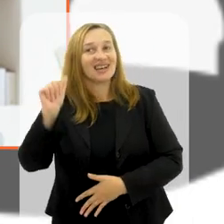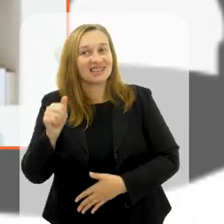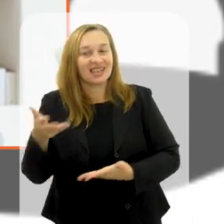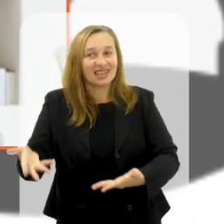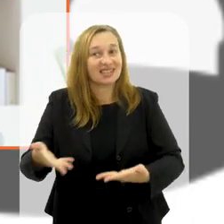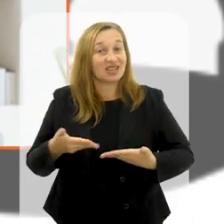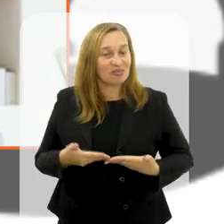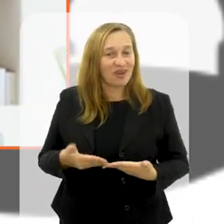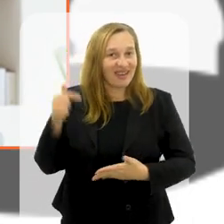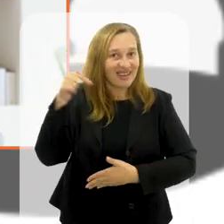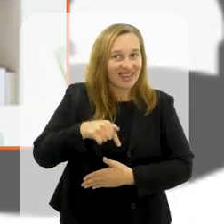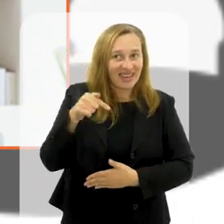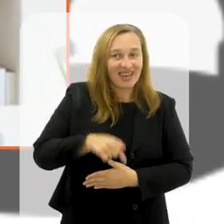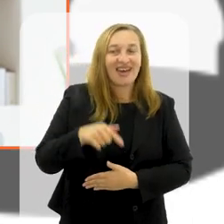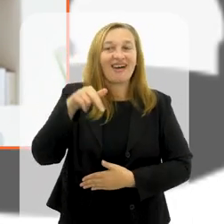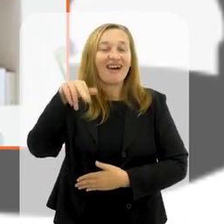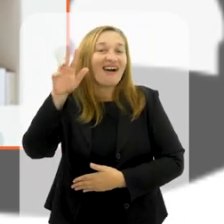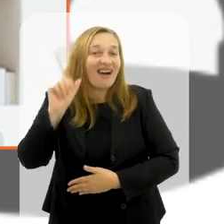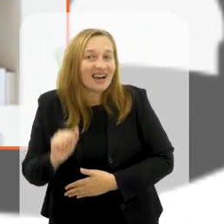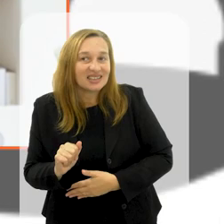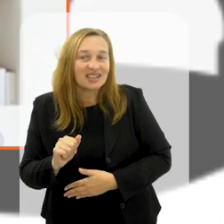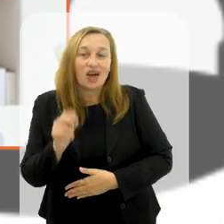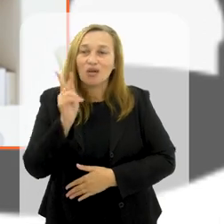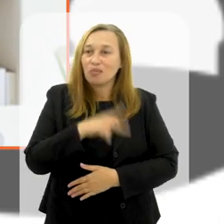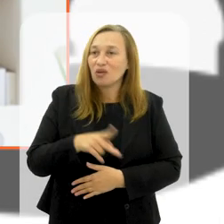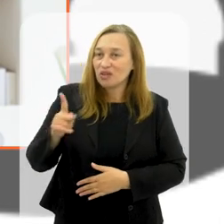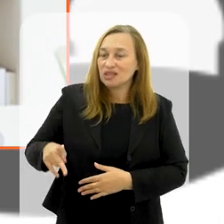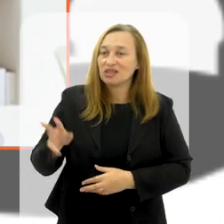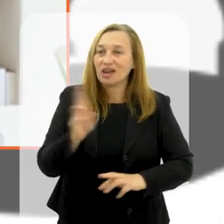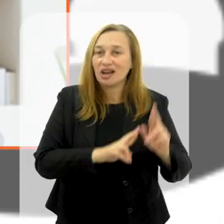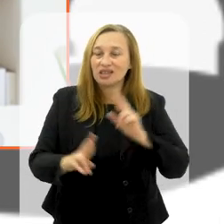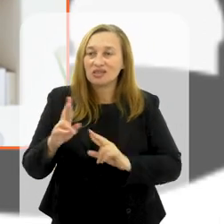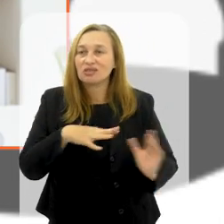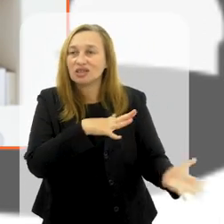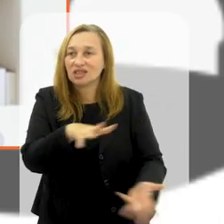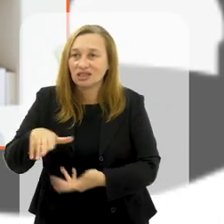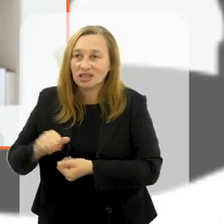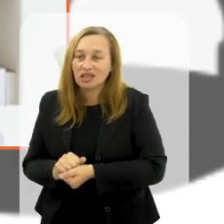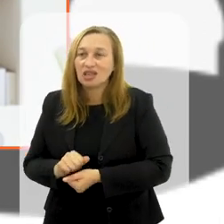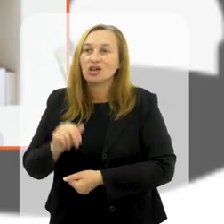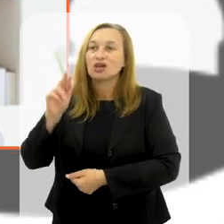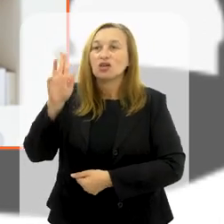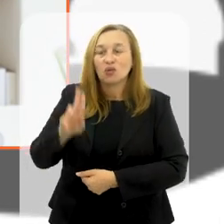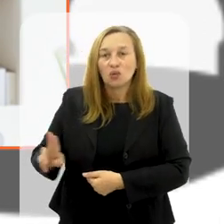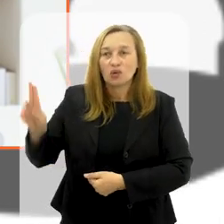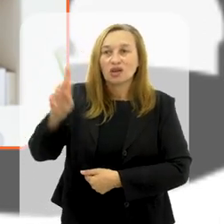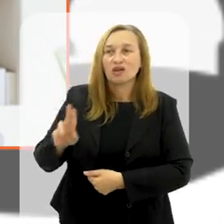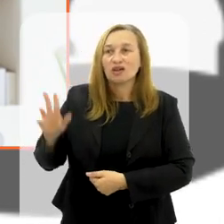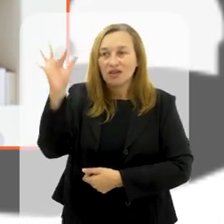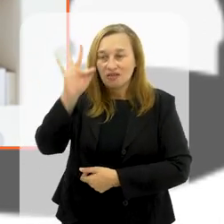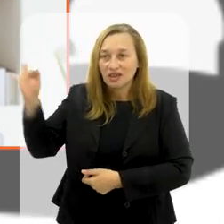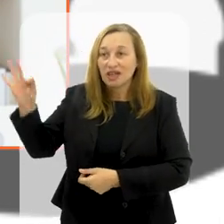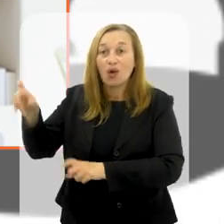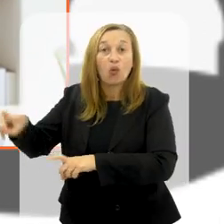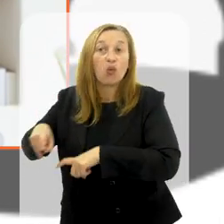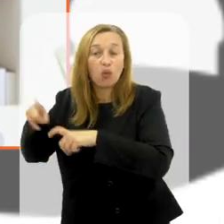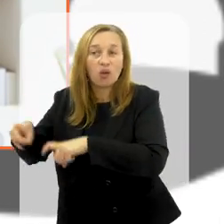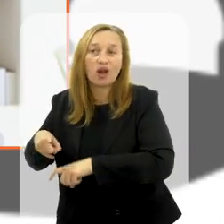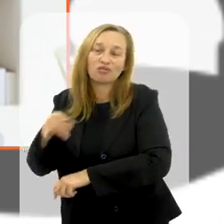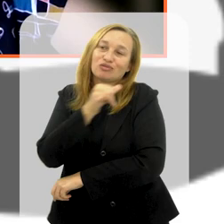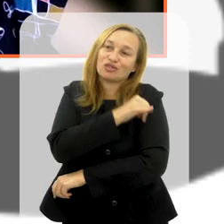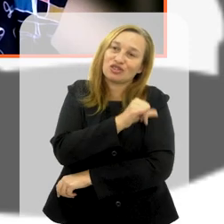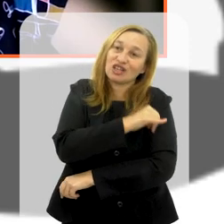alegria, Ana, te receber aqui, Ana Garcia, professora de Relações Internacionais da Universidade